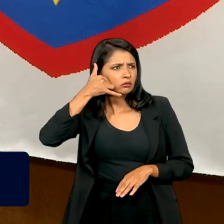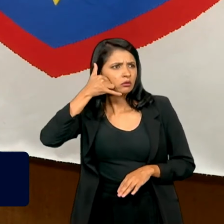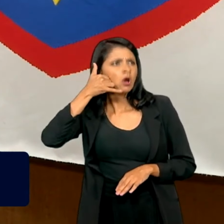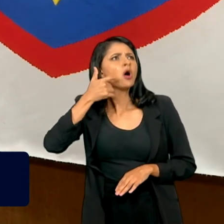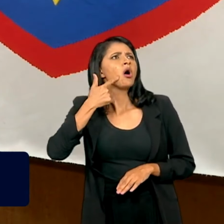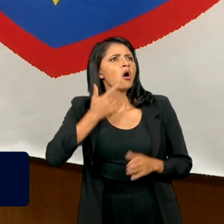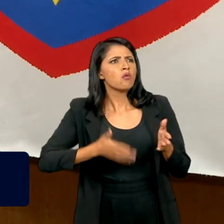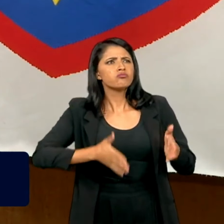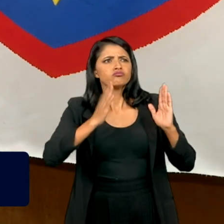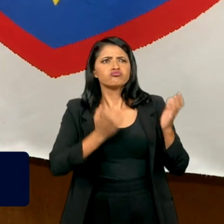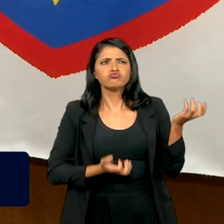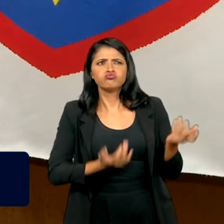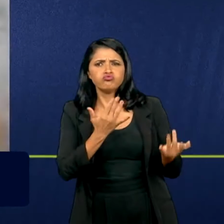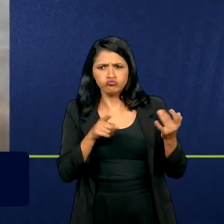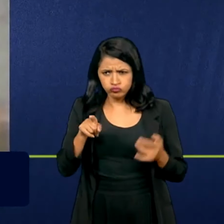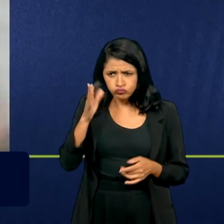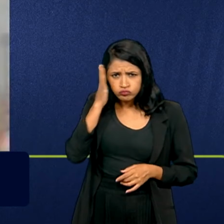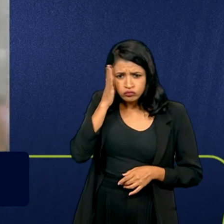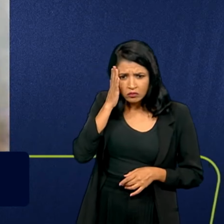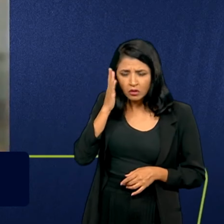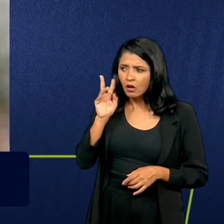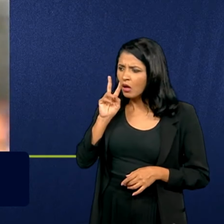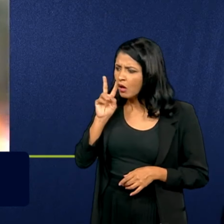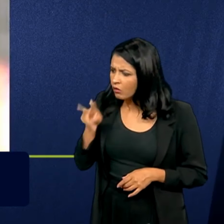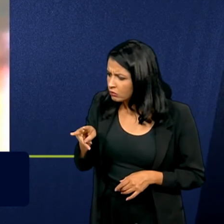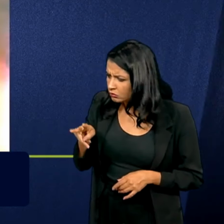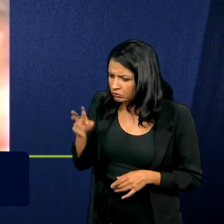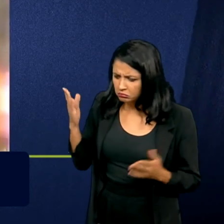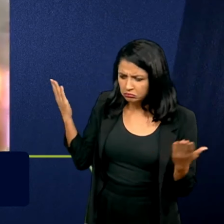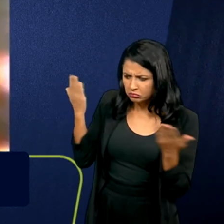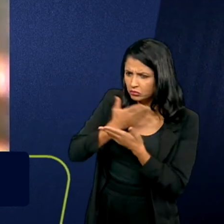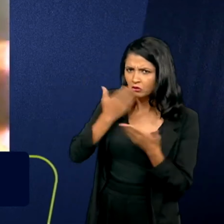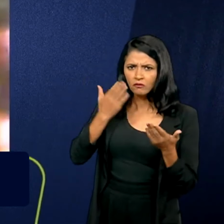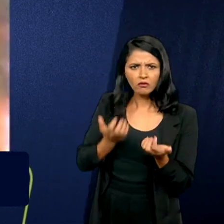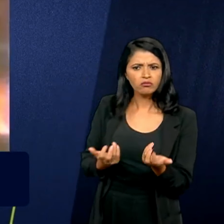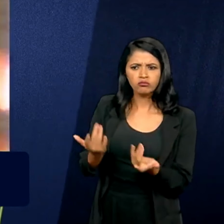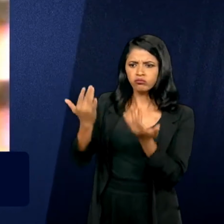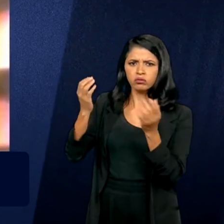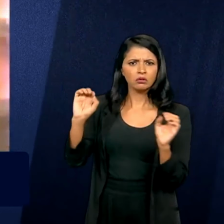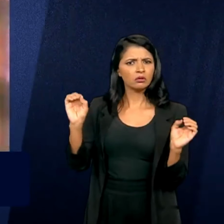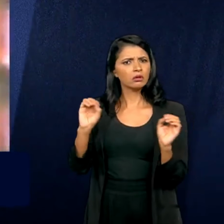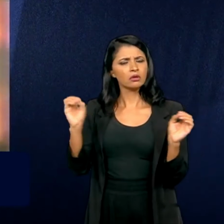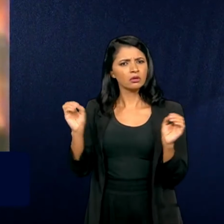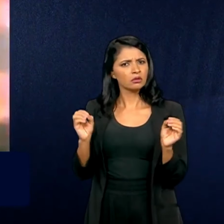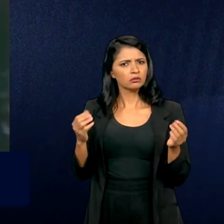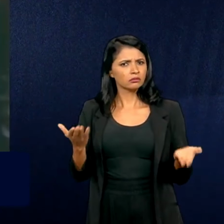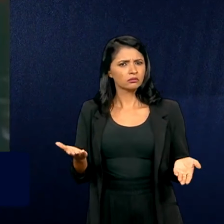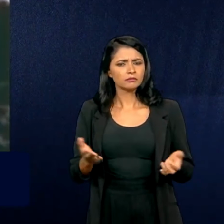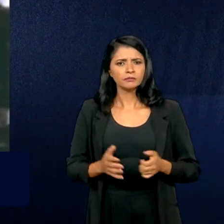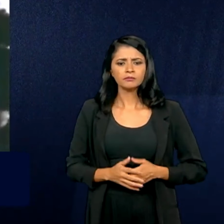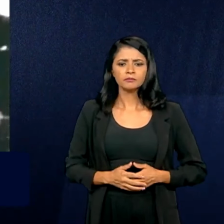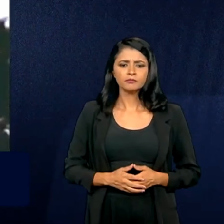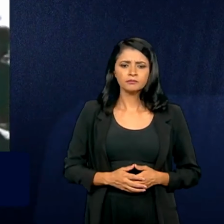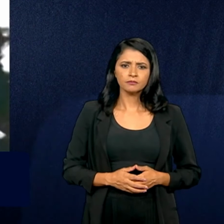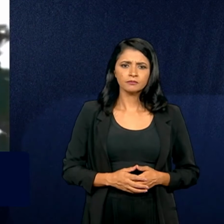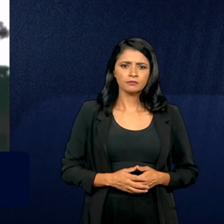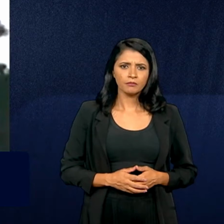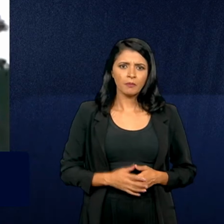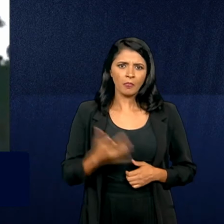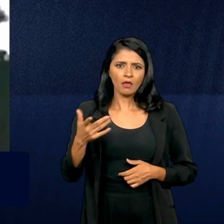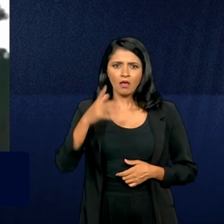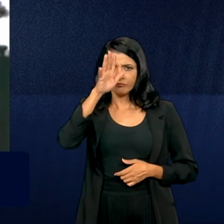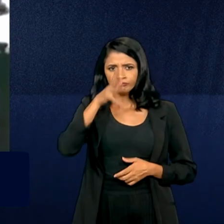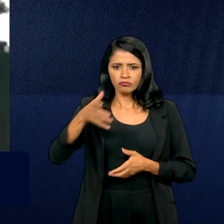prédio está pegando fogo, você sabia? Eu olhei para fora e não vi nada, não vi nenhuma fumaça, não vi nada. Ah. Esticamos a mangueira